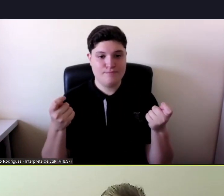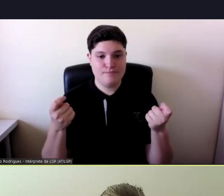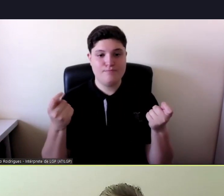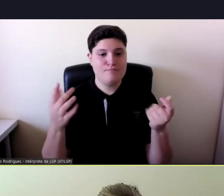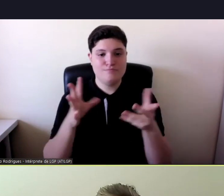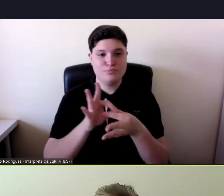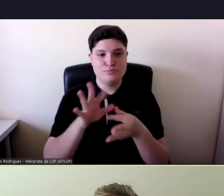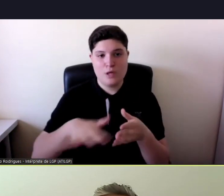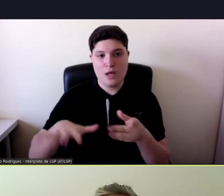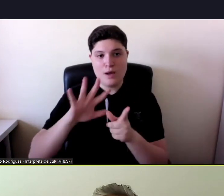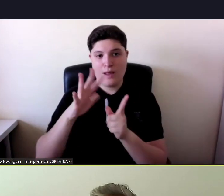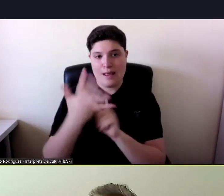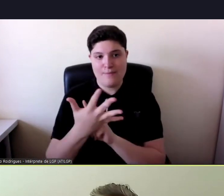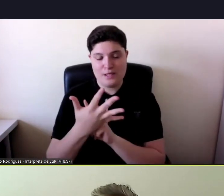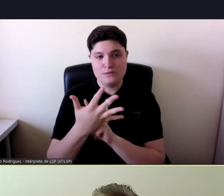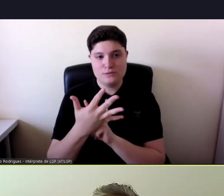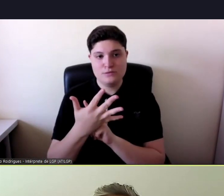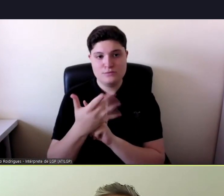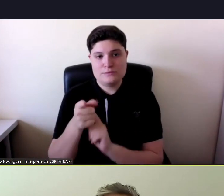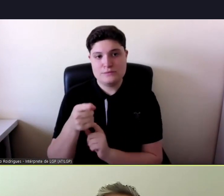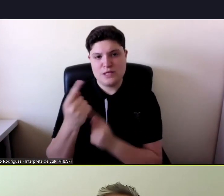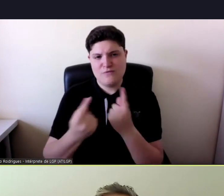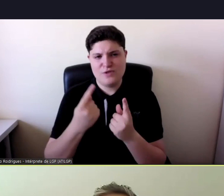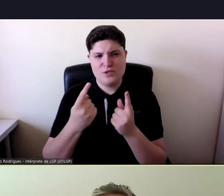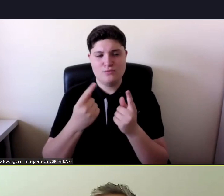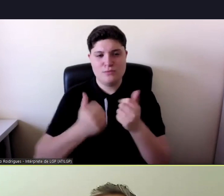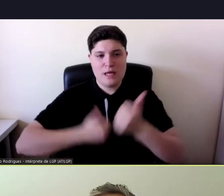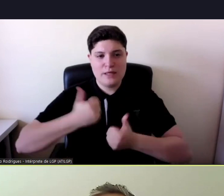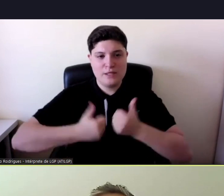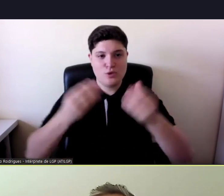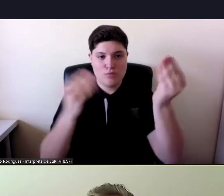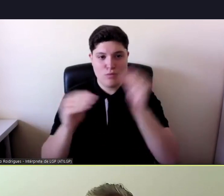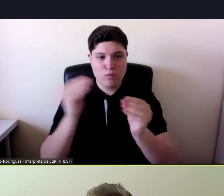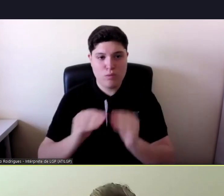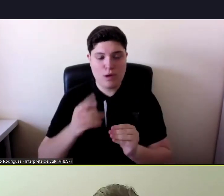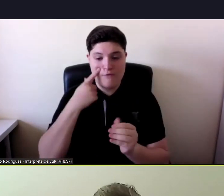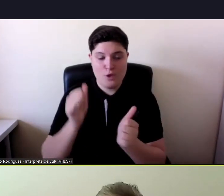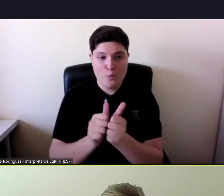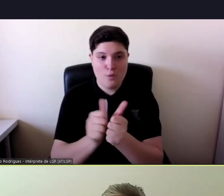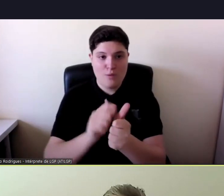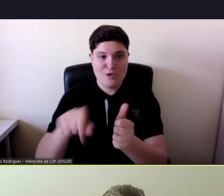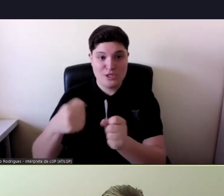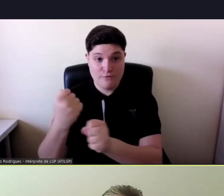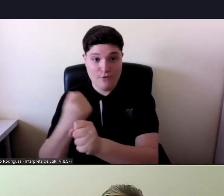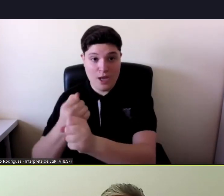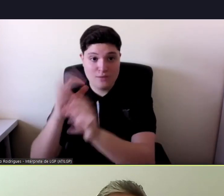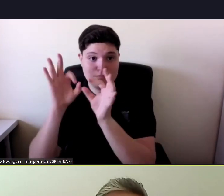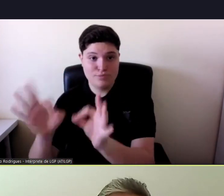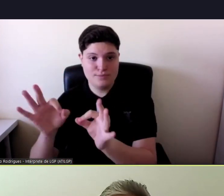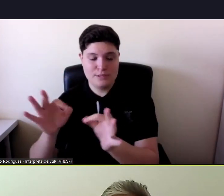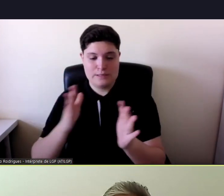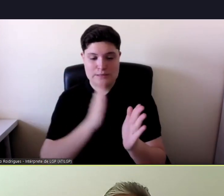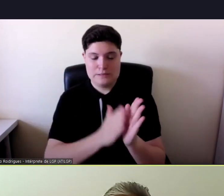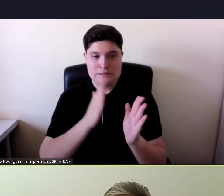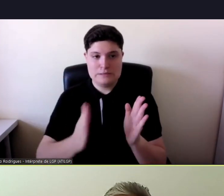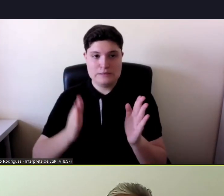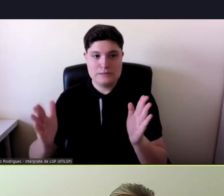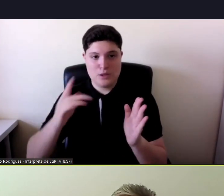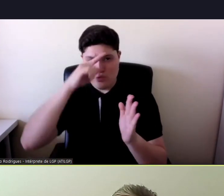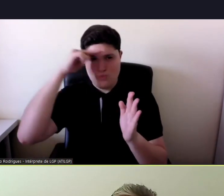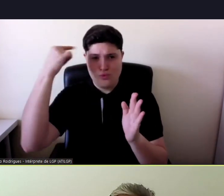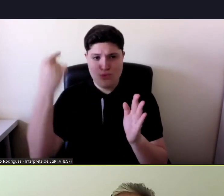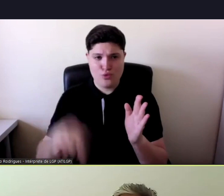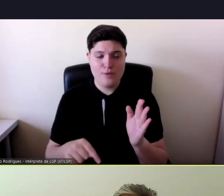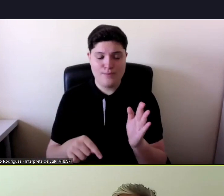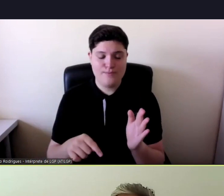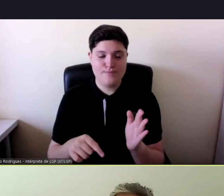as soberanias, e, portanto, como isto não bate certo com o princípio da territorialidade dos Estados soberanos, recusa-se esta